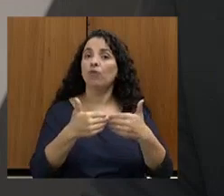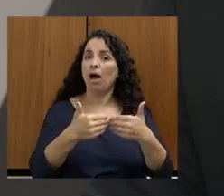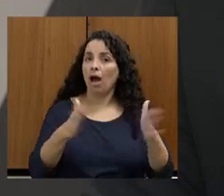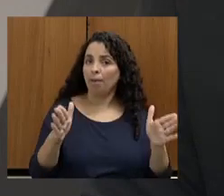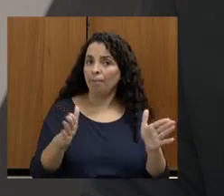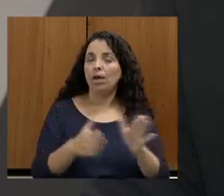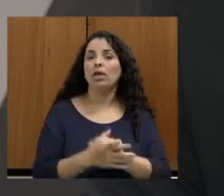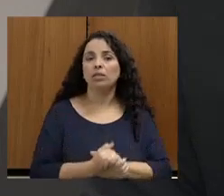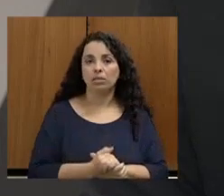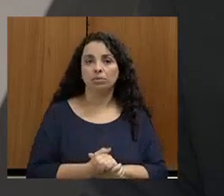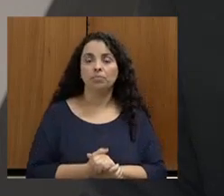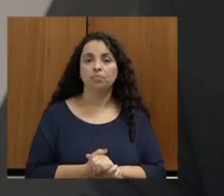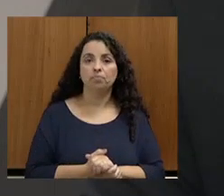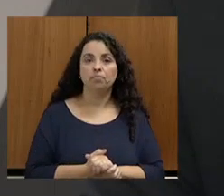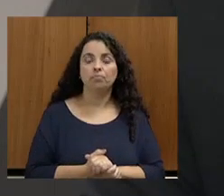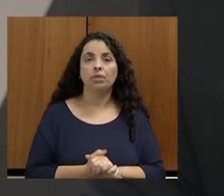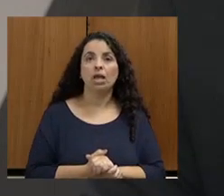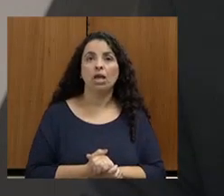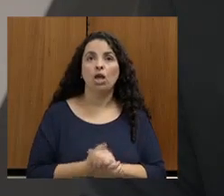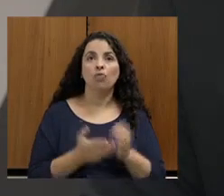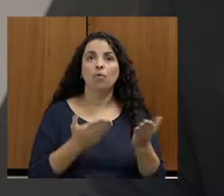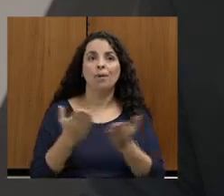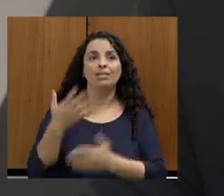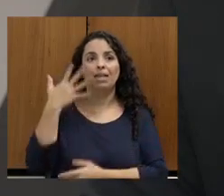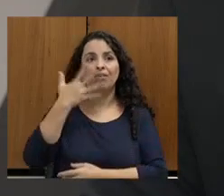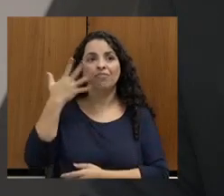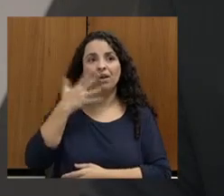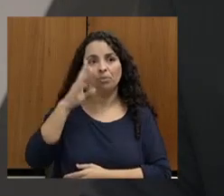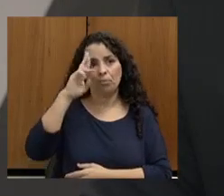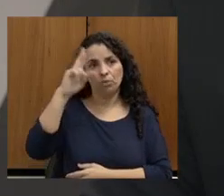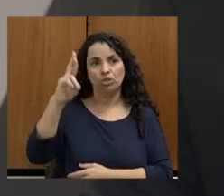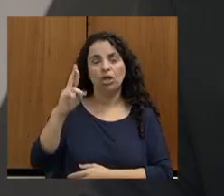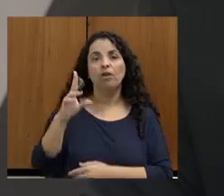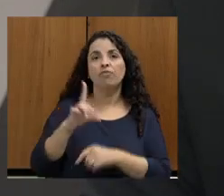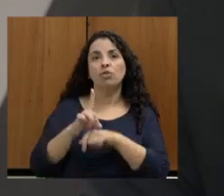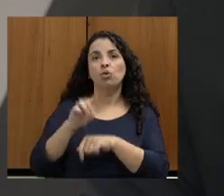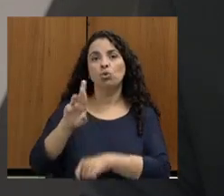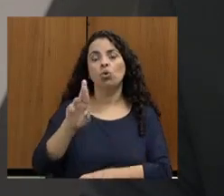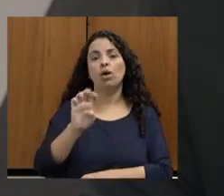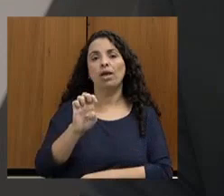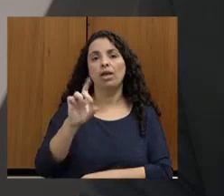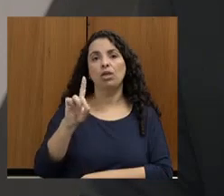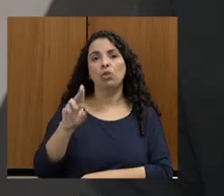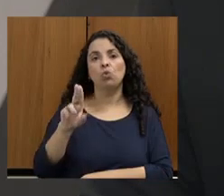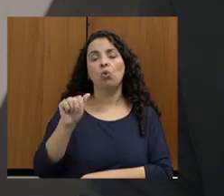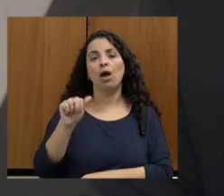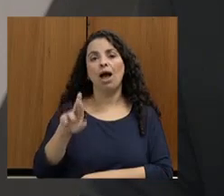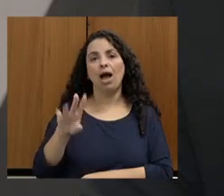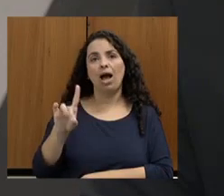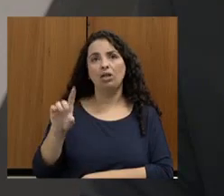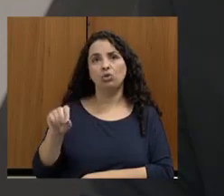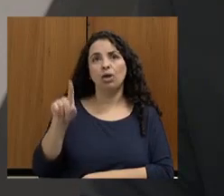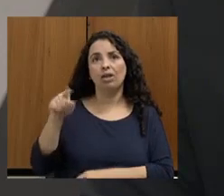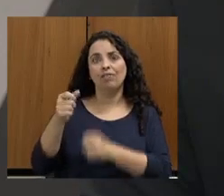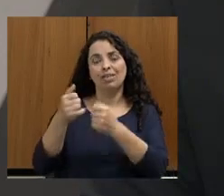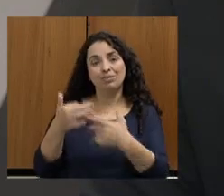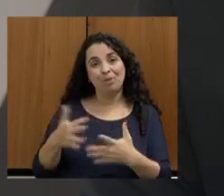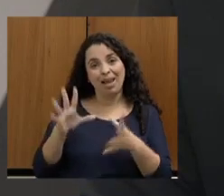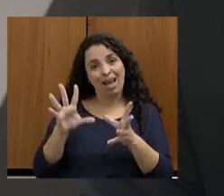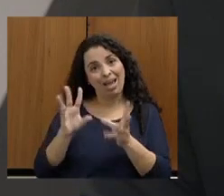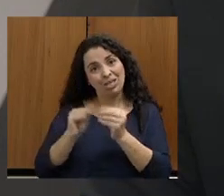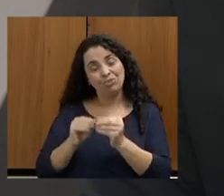chefe, que é o chefe da DOPCAD, o doutor Eduardo, que vai explicar um pouco, embora seja segredo de justiça,